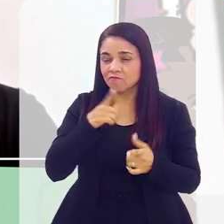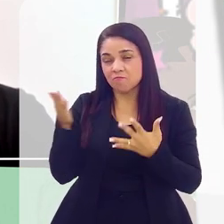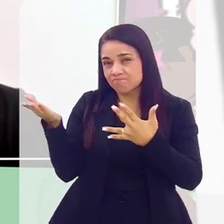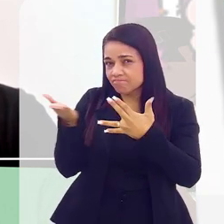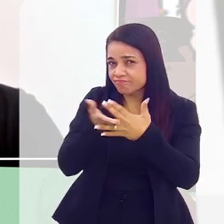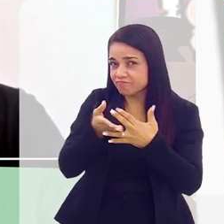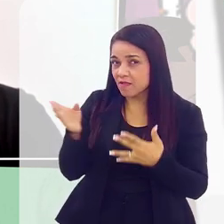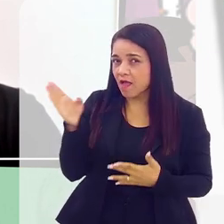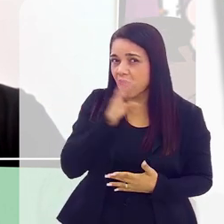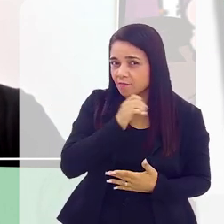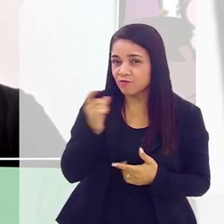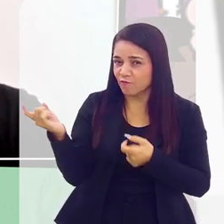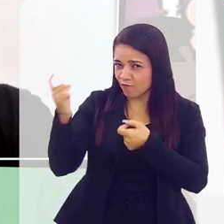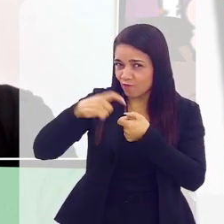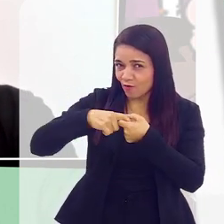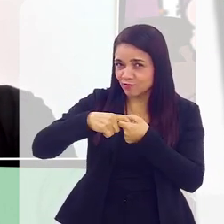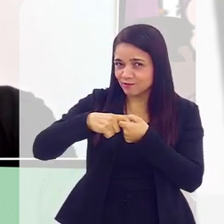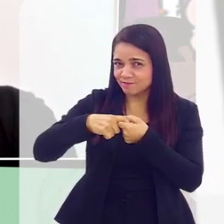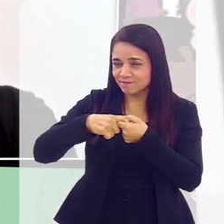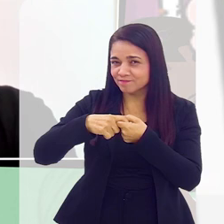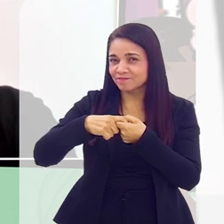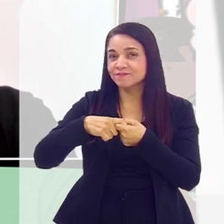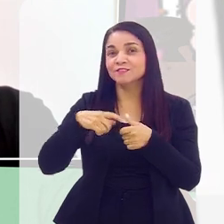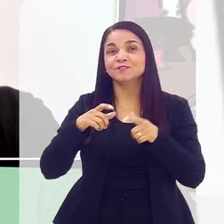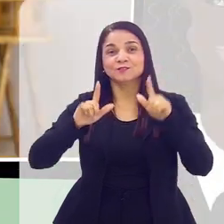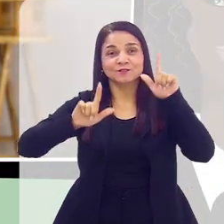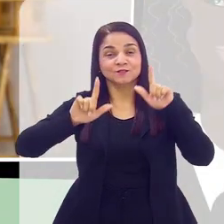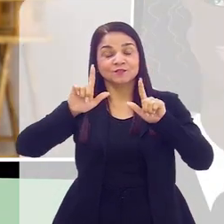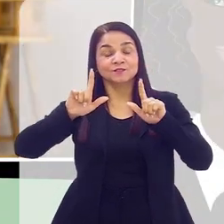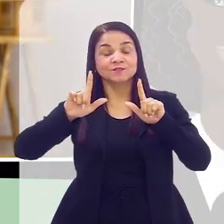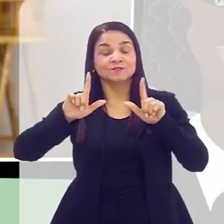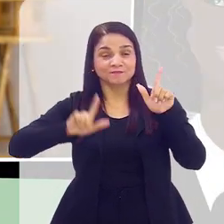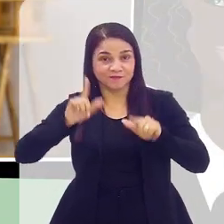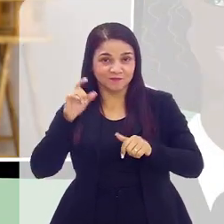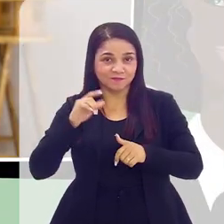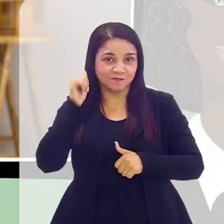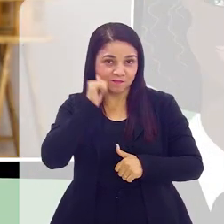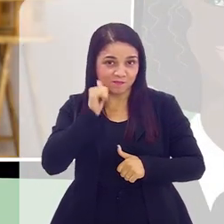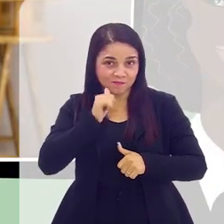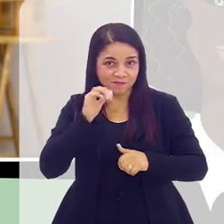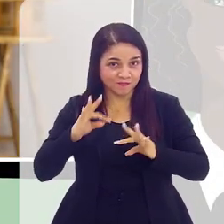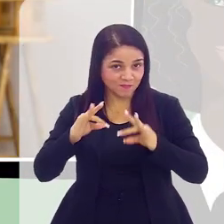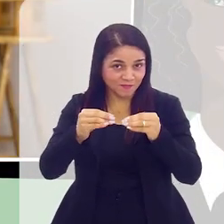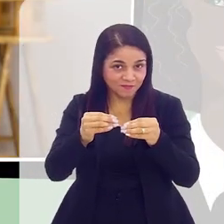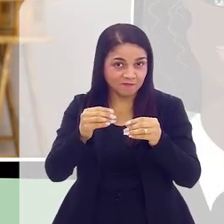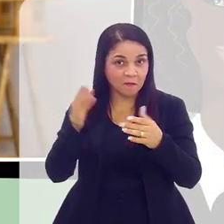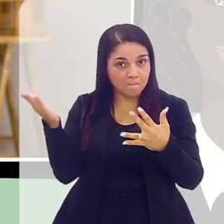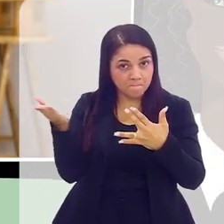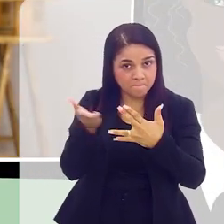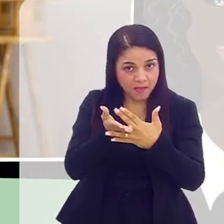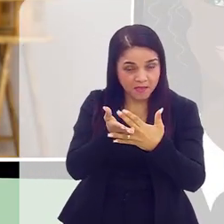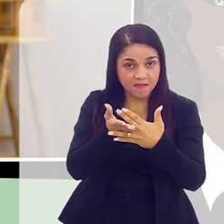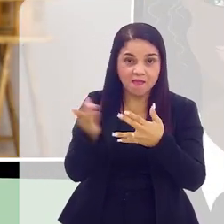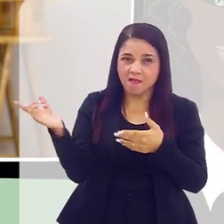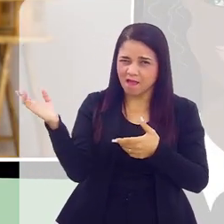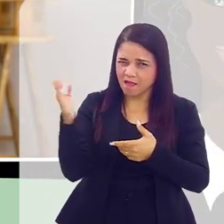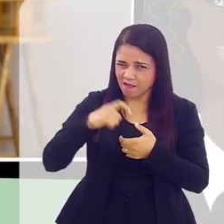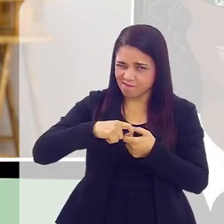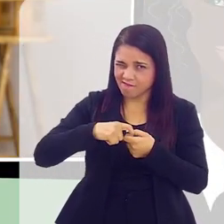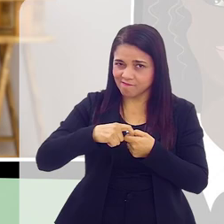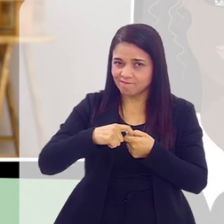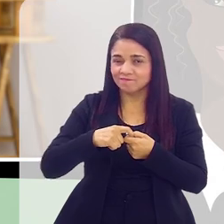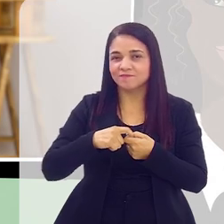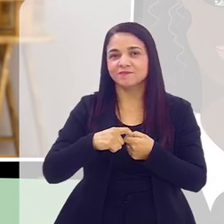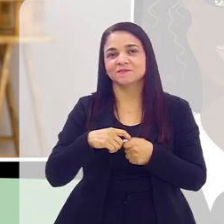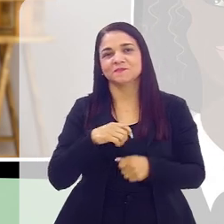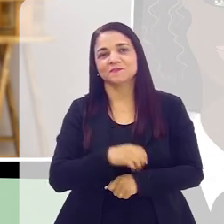vou para um rápido intervalo, mas daqui a pouquinho a gente volta. Toda mulher vai para aquela pequena pausa, por isso não sai daí, porque é rapidinho,